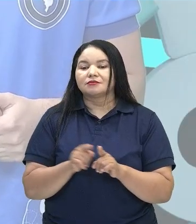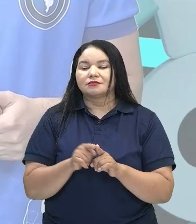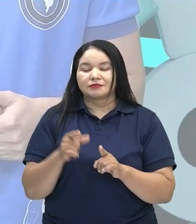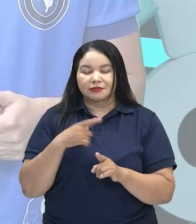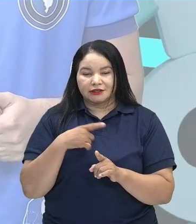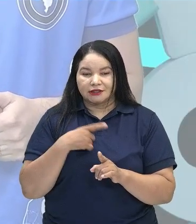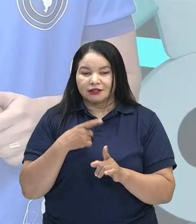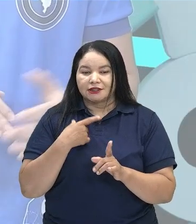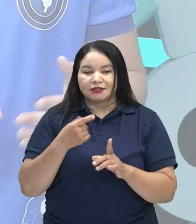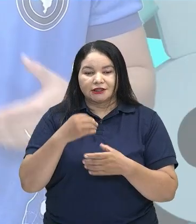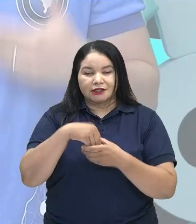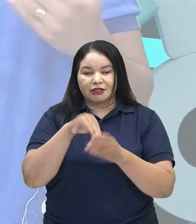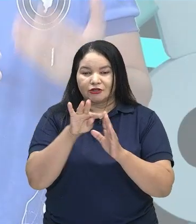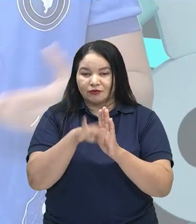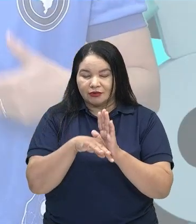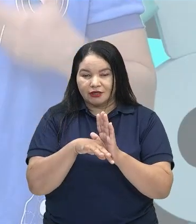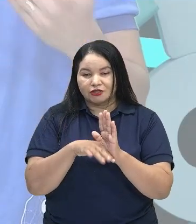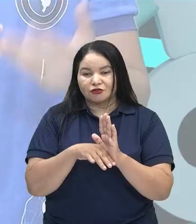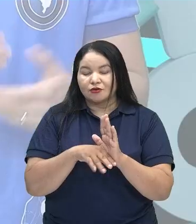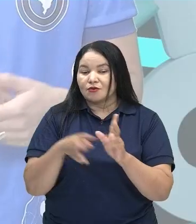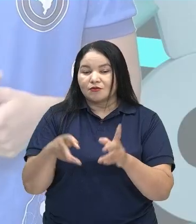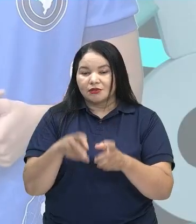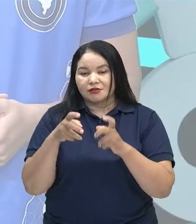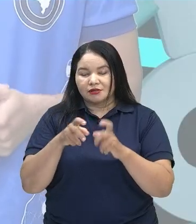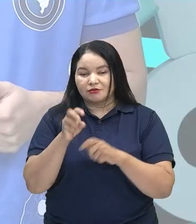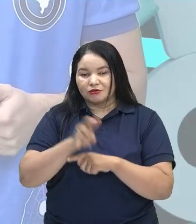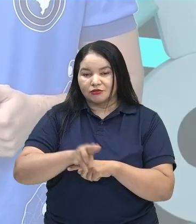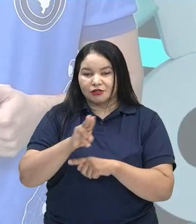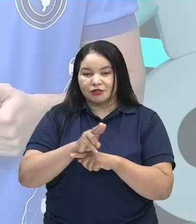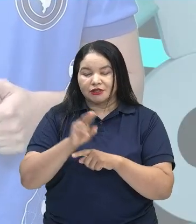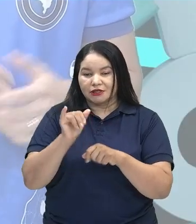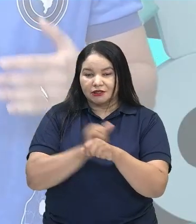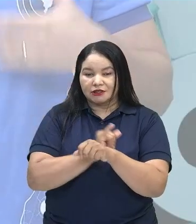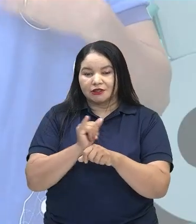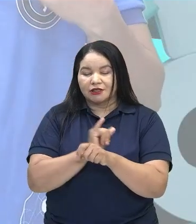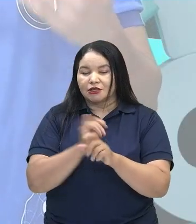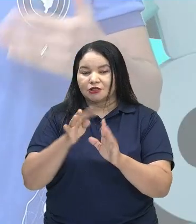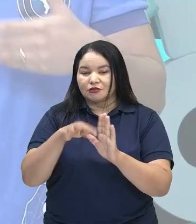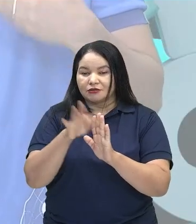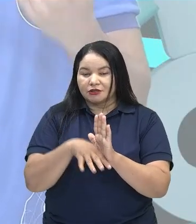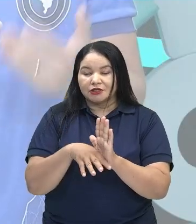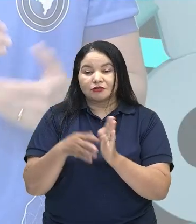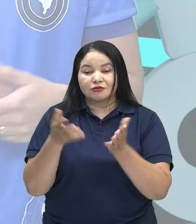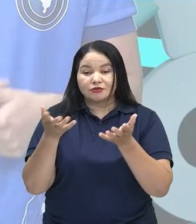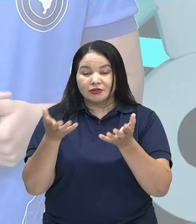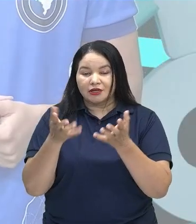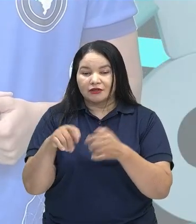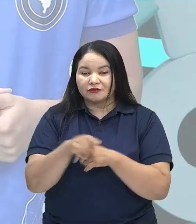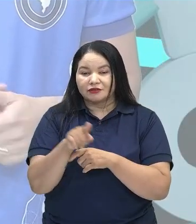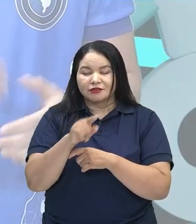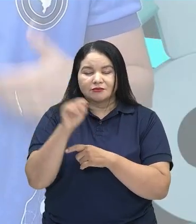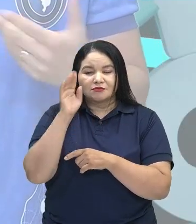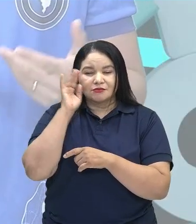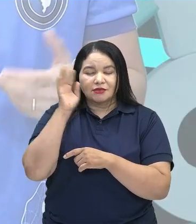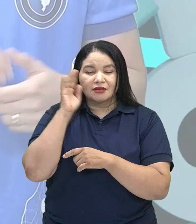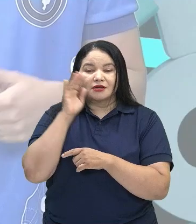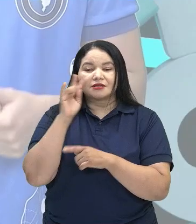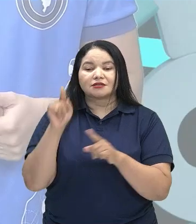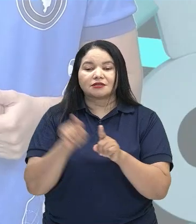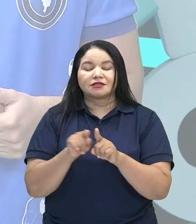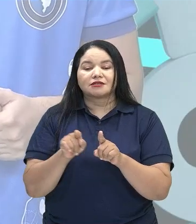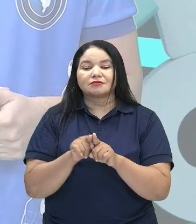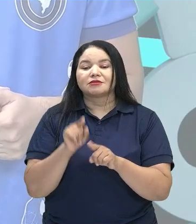né? Então, veja que quando ele utiliza esse recurso no texto, ele está querendo que você pense junto com ele e,